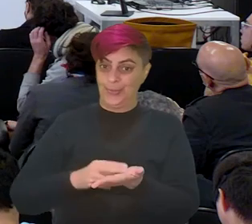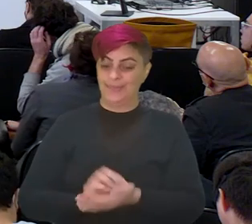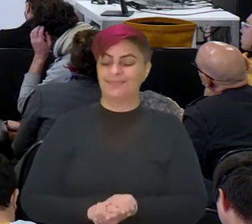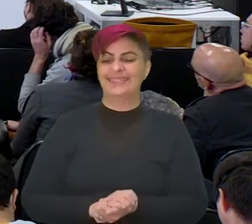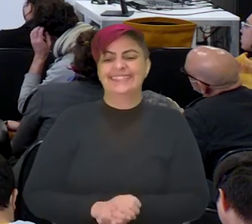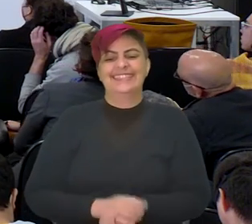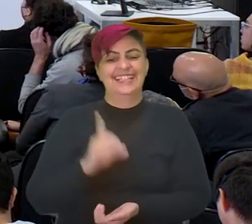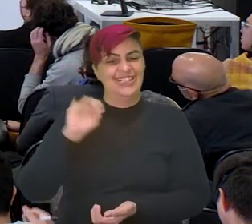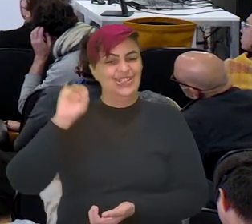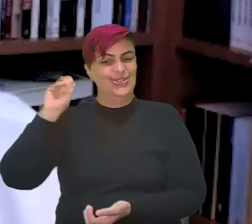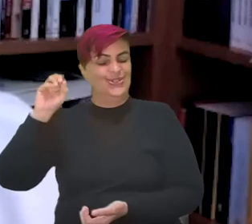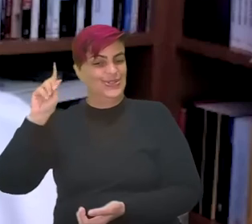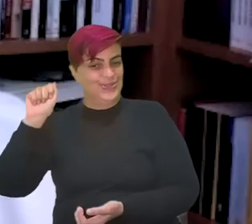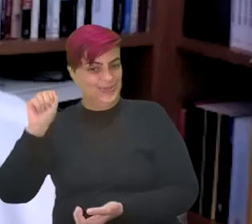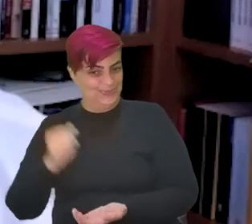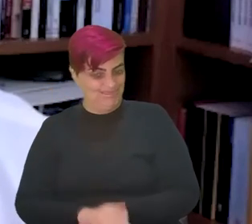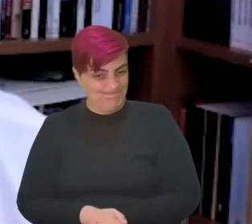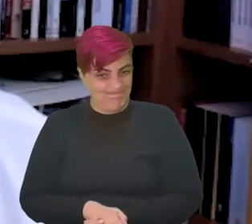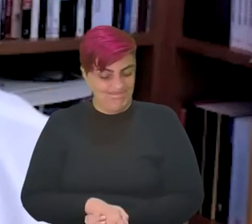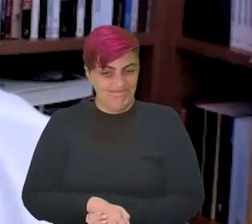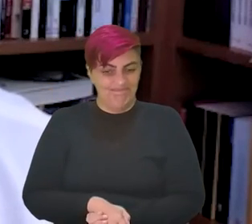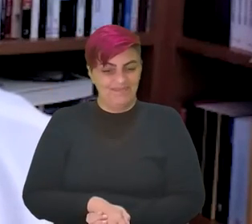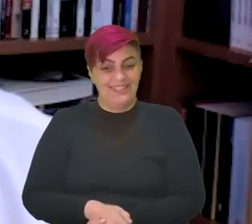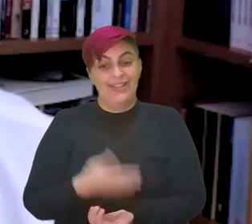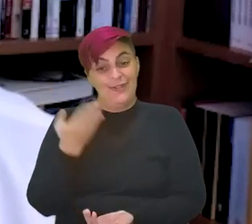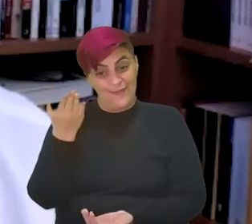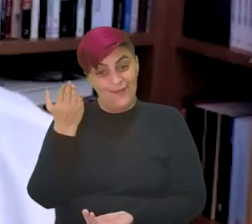Eu posso muito responder. Muito obrigada, Diogo.